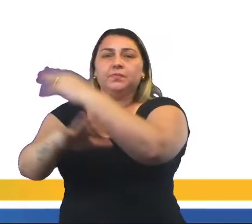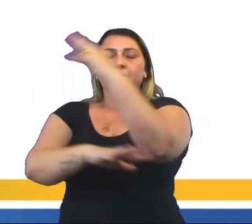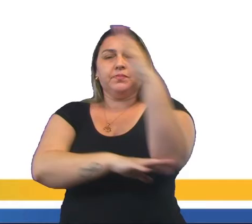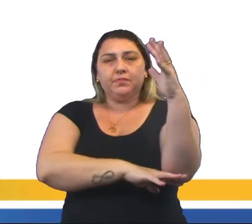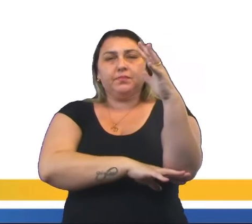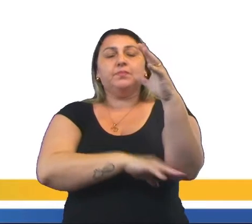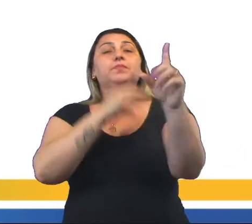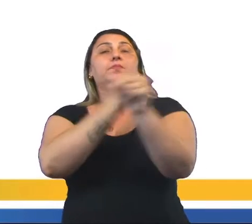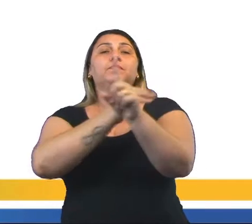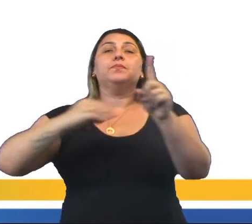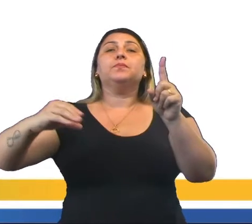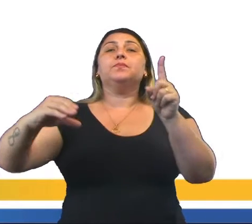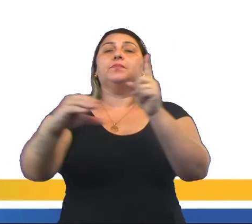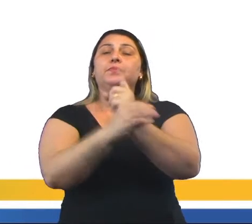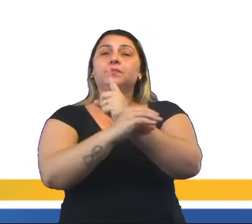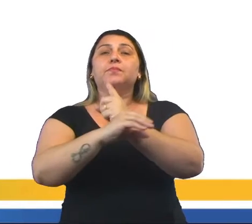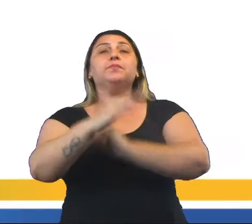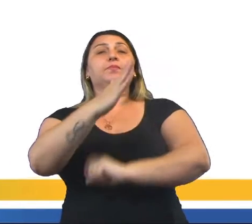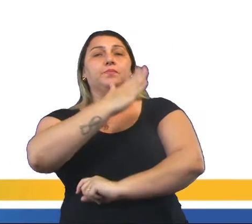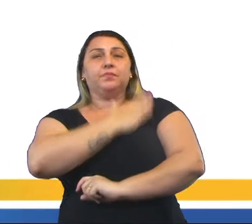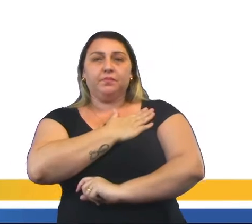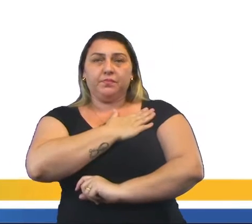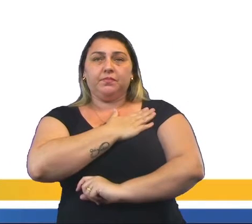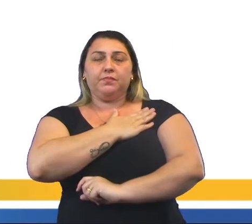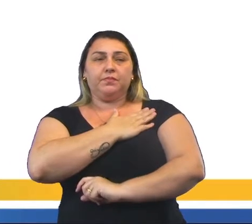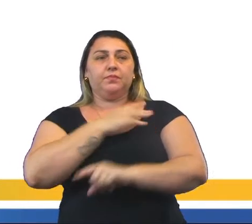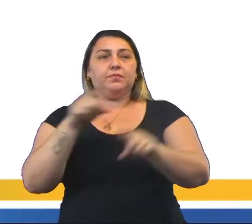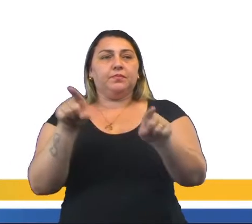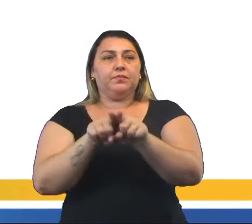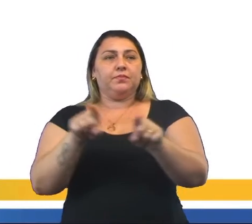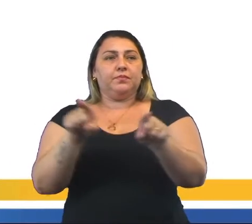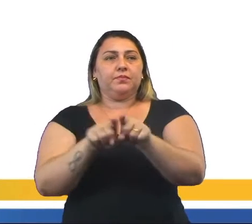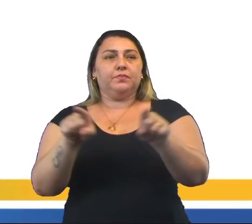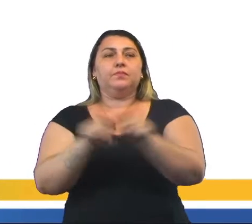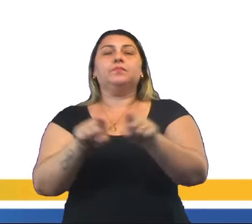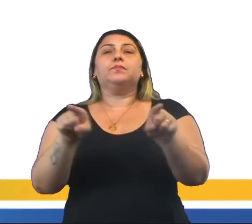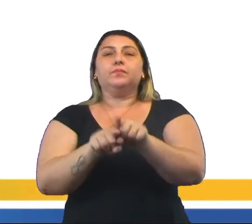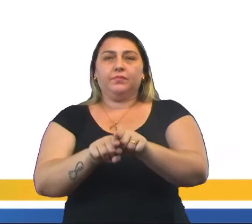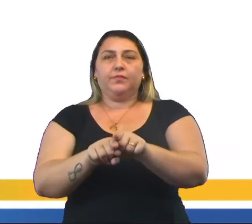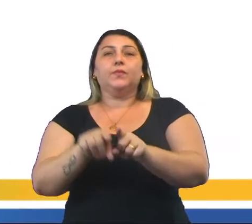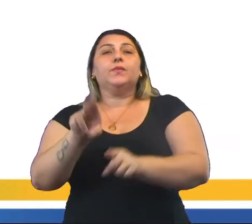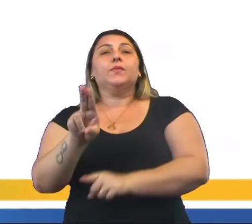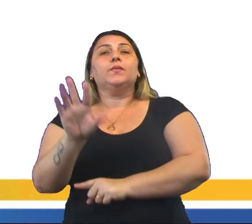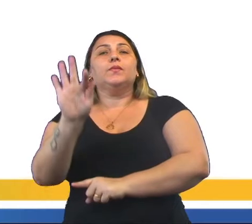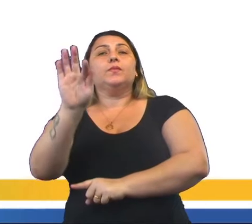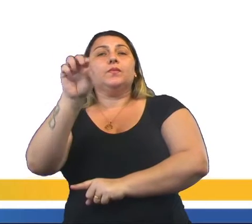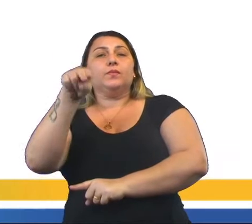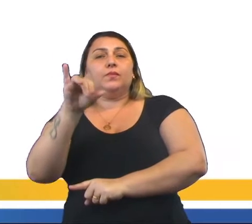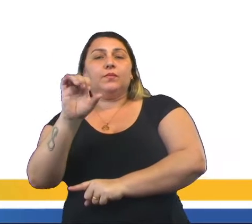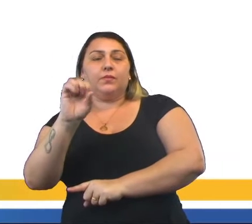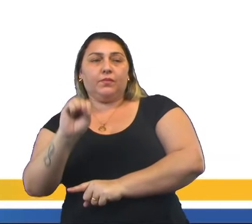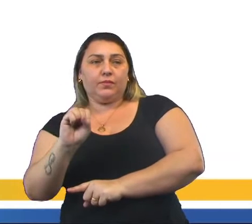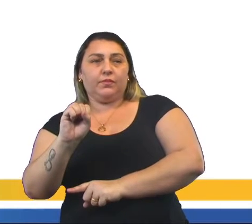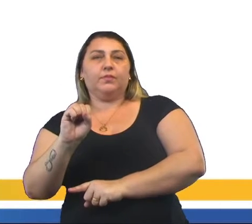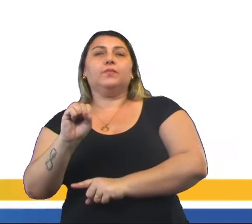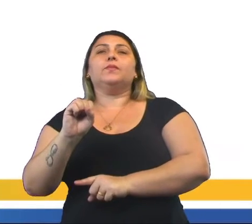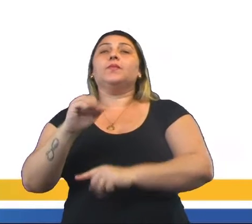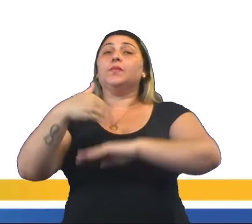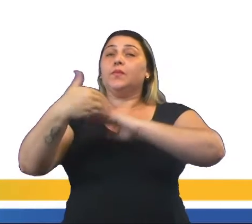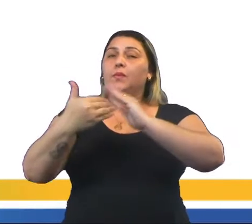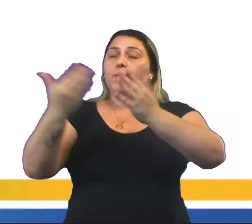culto ao nacionalismo, à pátria, que nós chamamos também de ufanismo, né? Que é aquele culto de exaltação, tudo